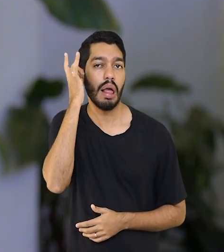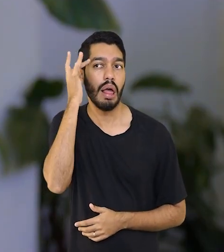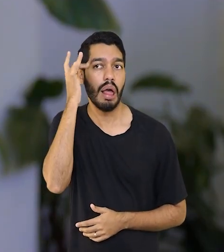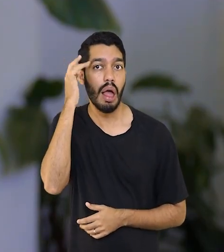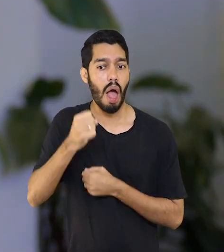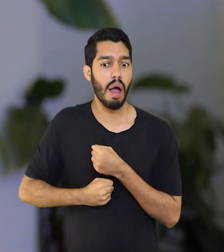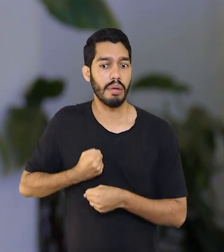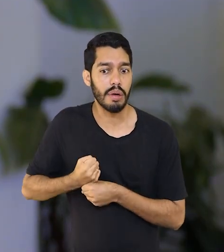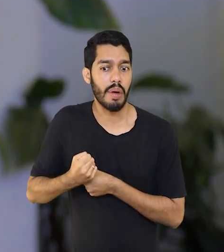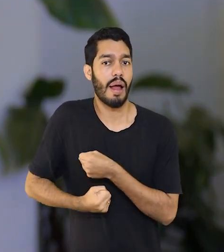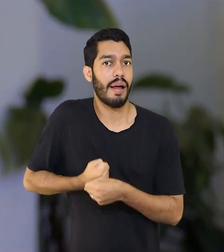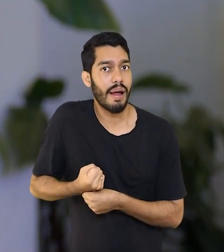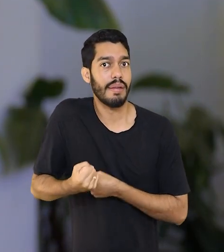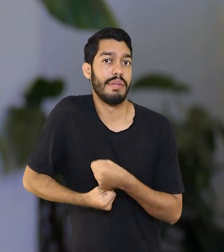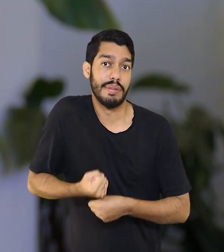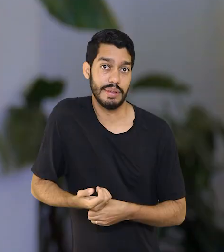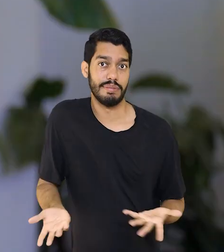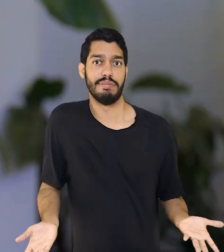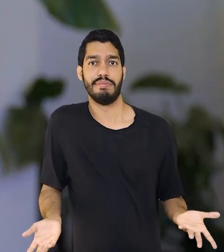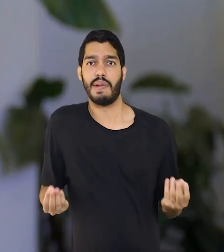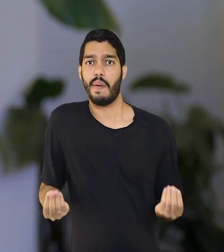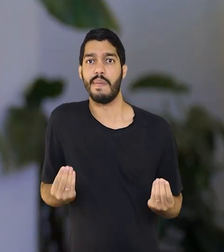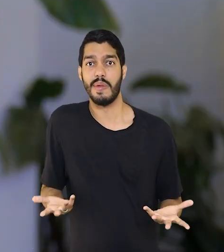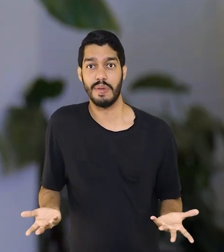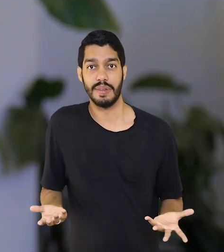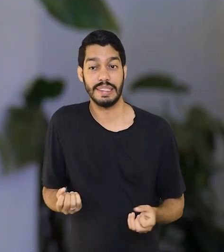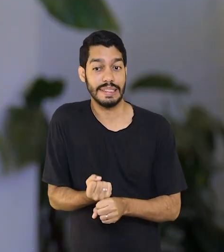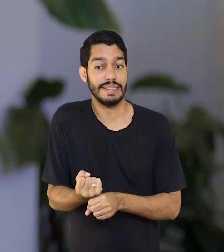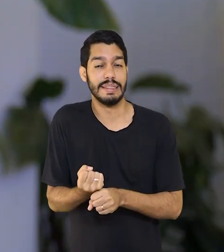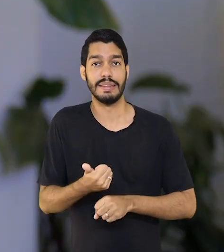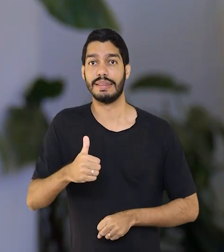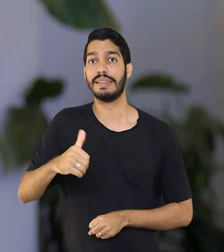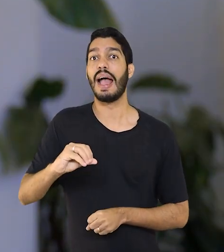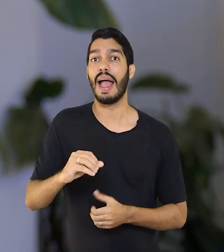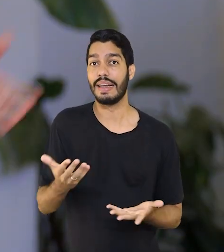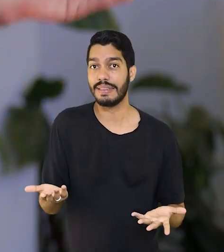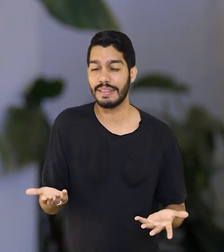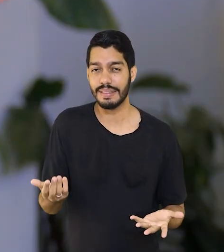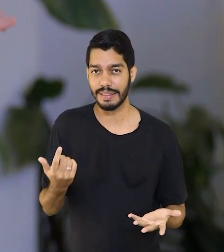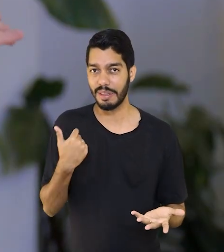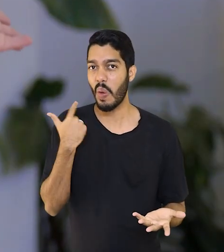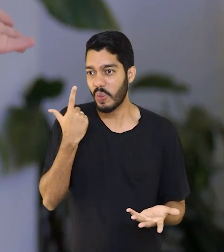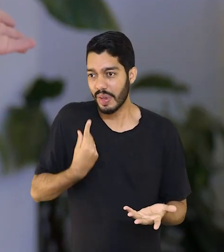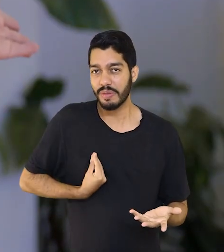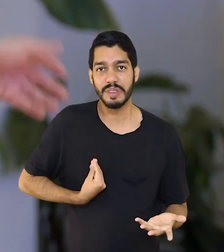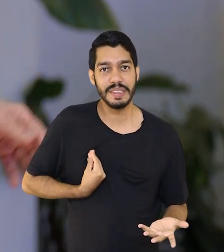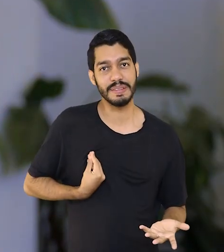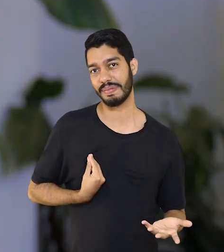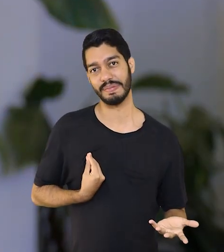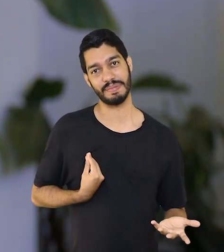ser difícil não ter esse papo de adaptação. Eu com mais de 40 graus durante 10 anos. Nós assistimos